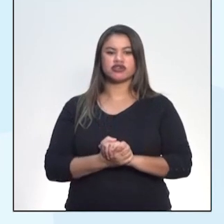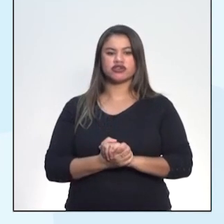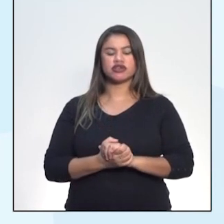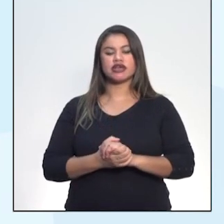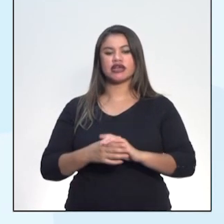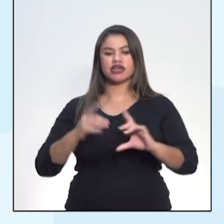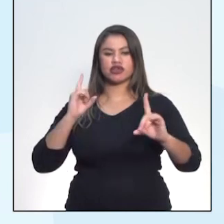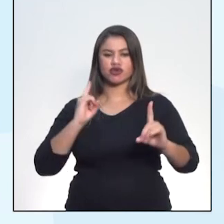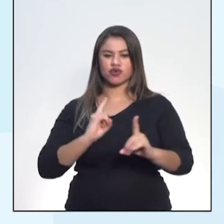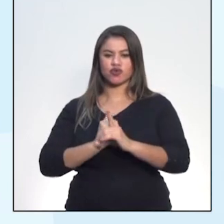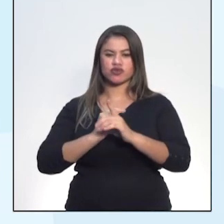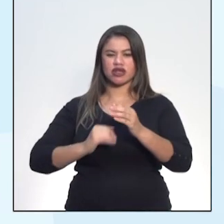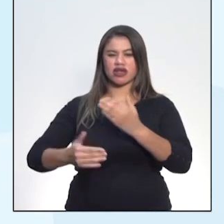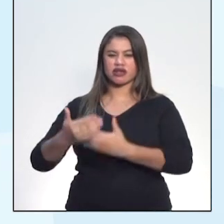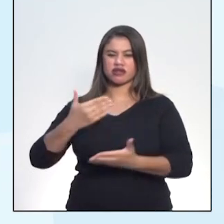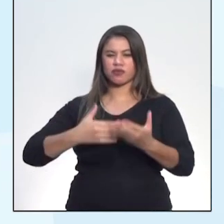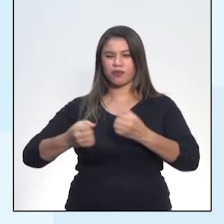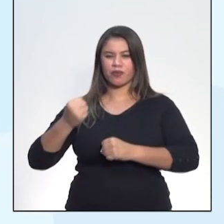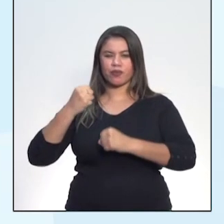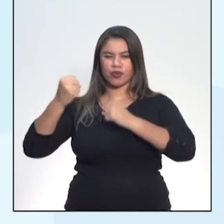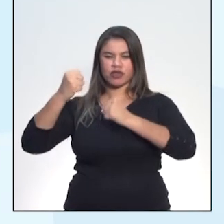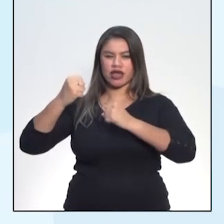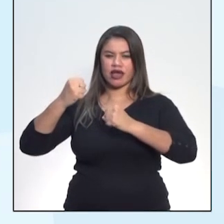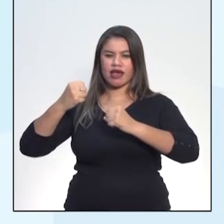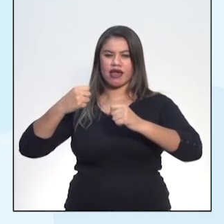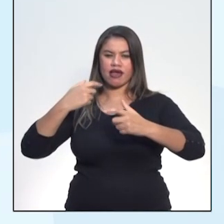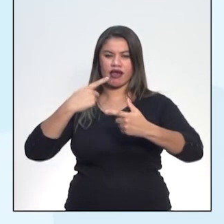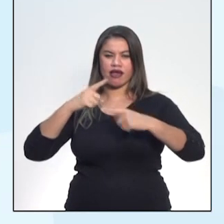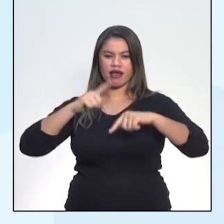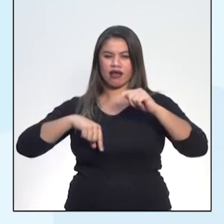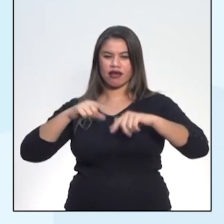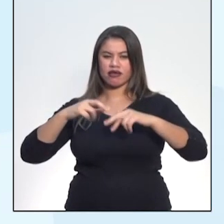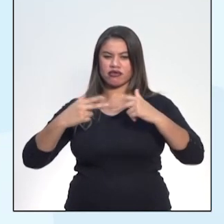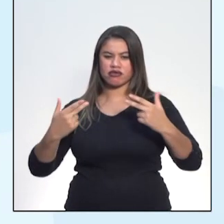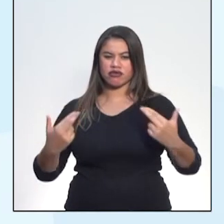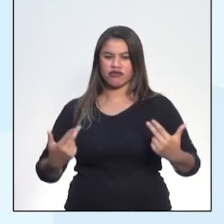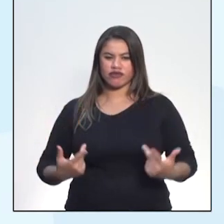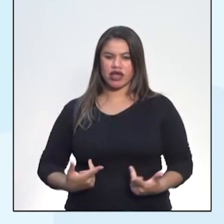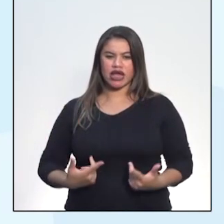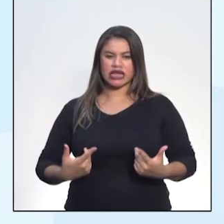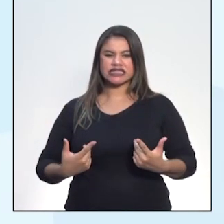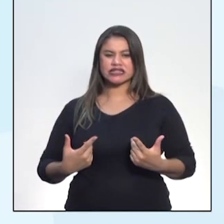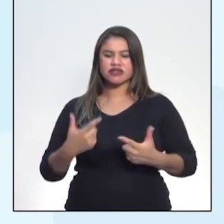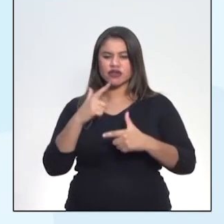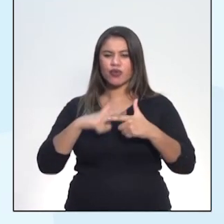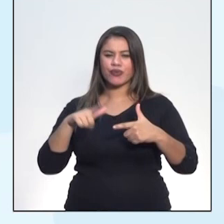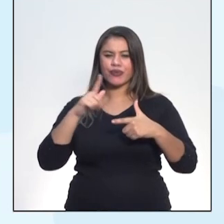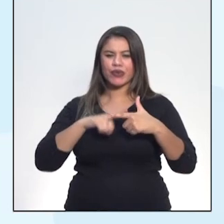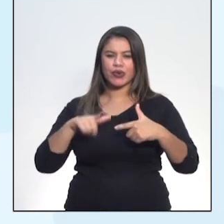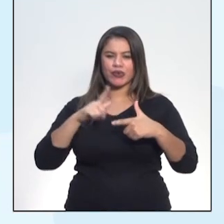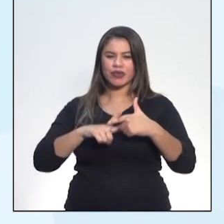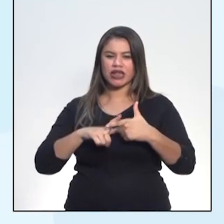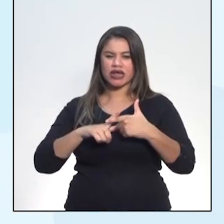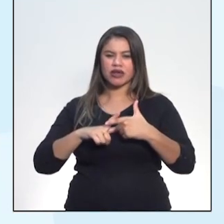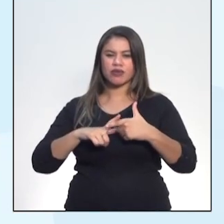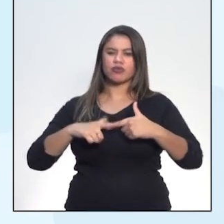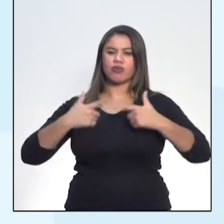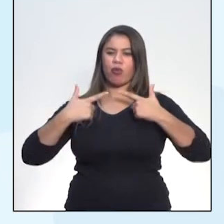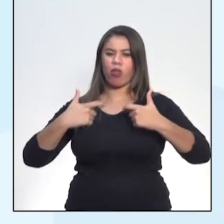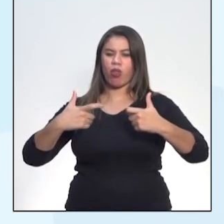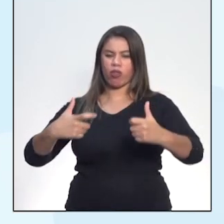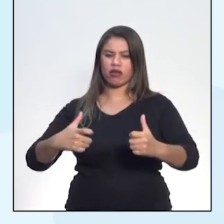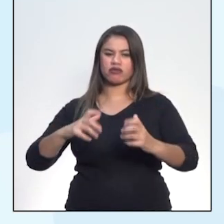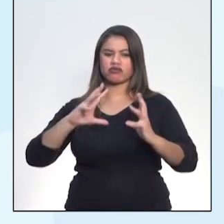poder os principais elementos geradores dos grandes conflitos mundiais.